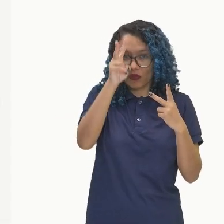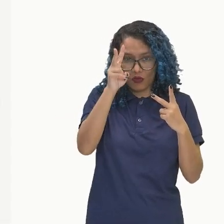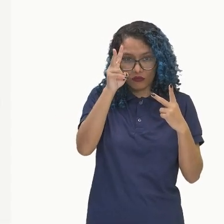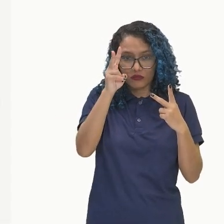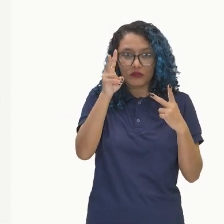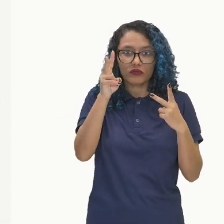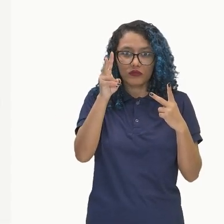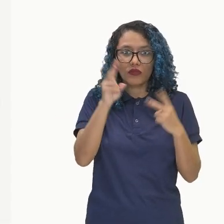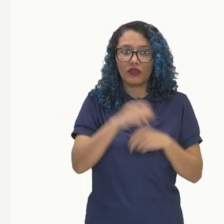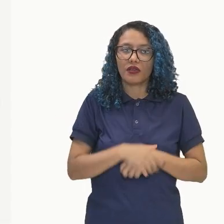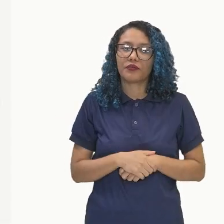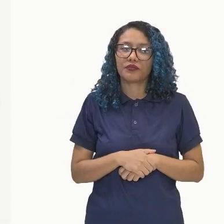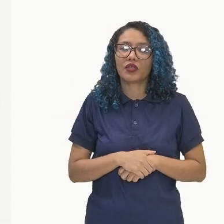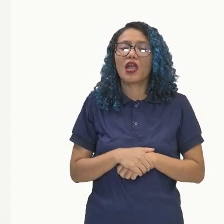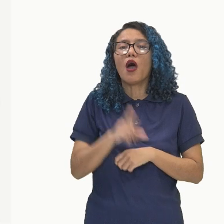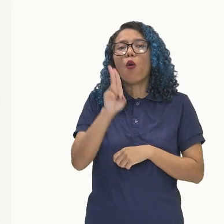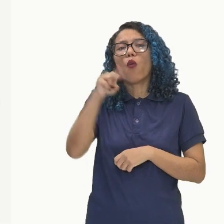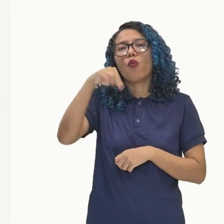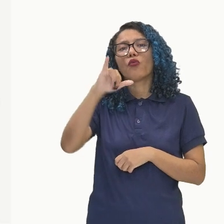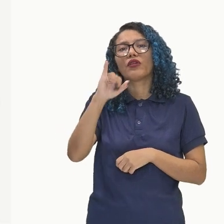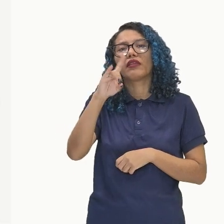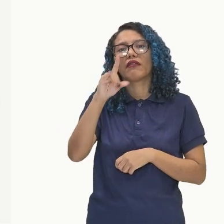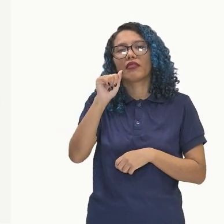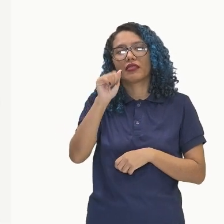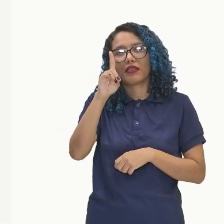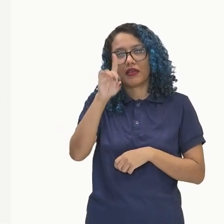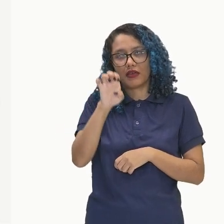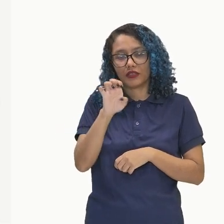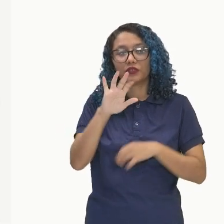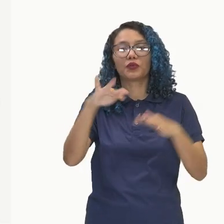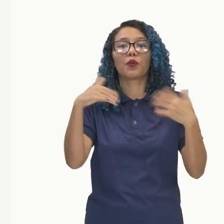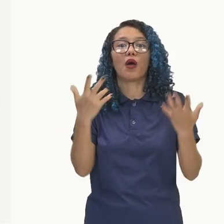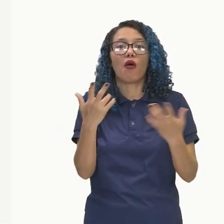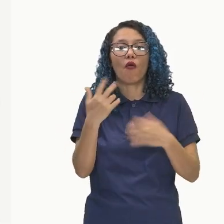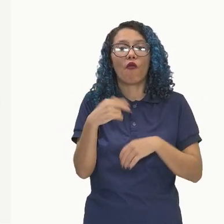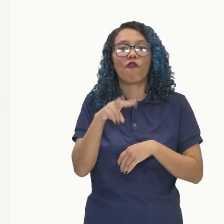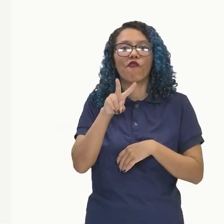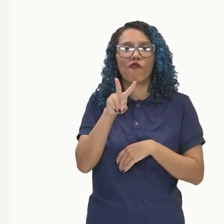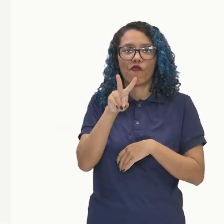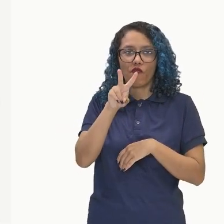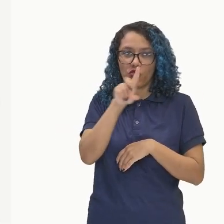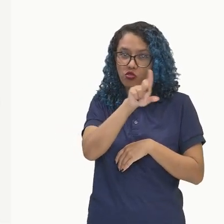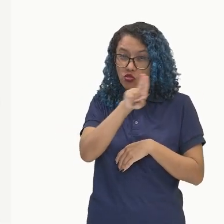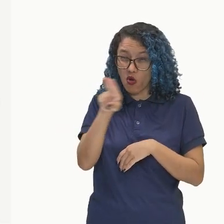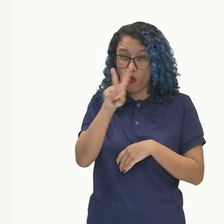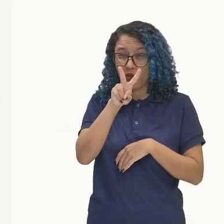volt, como você percebe aí, a sua unidade é o volt,